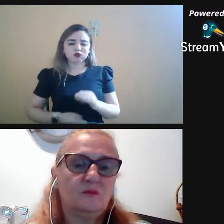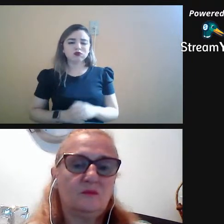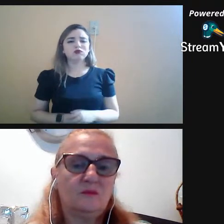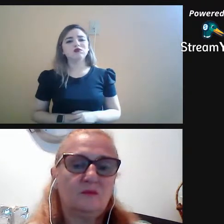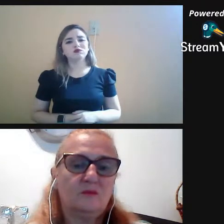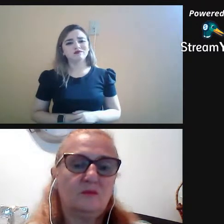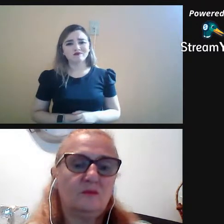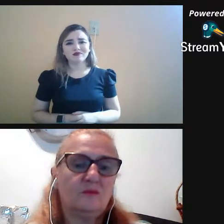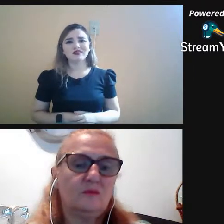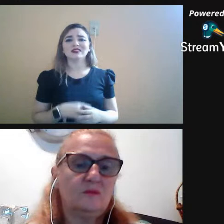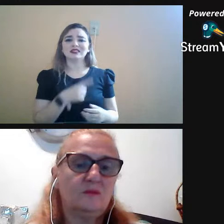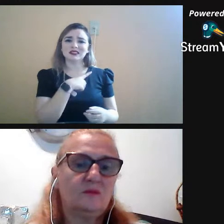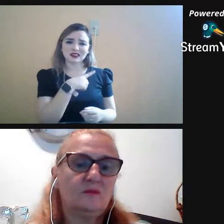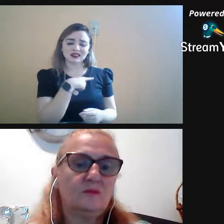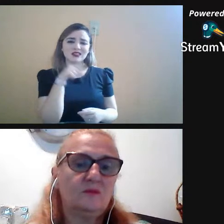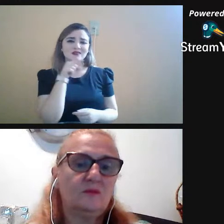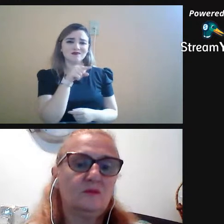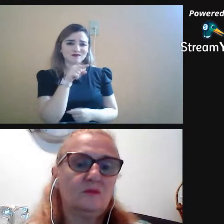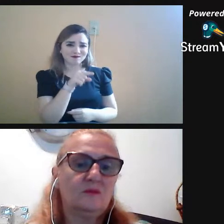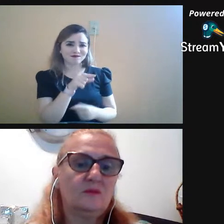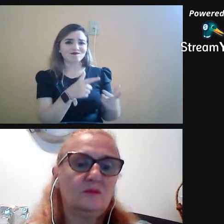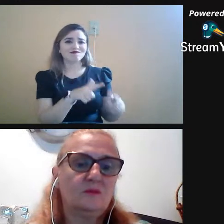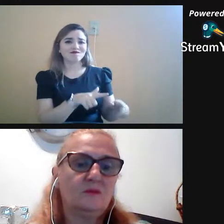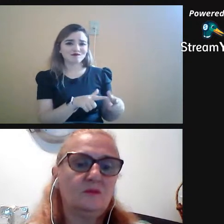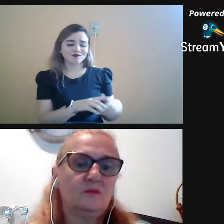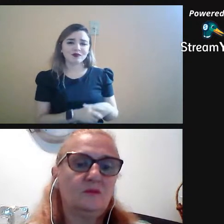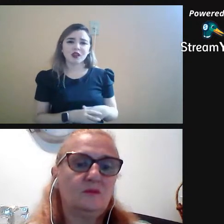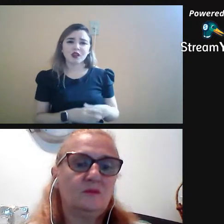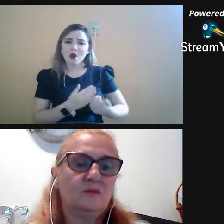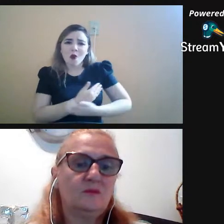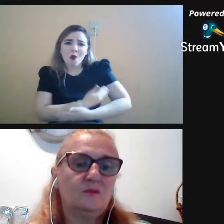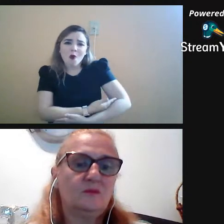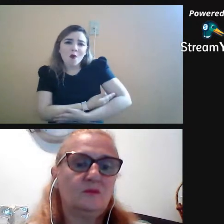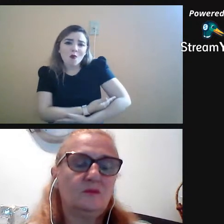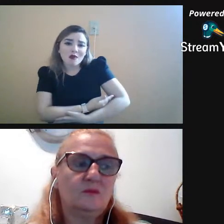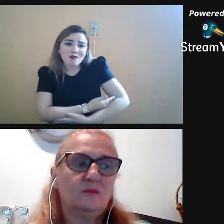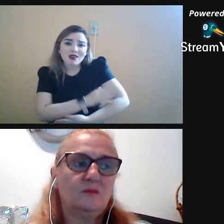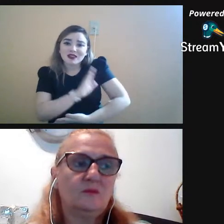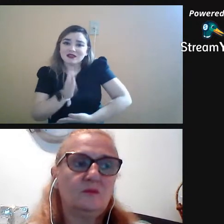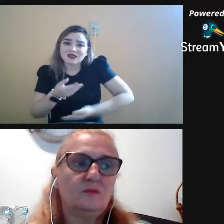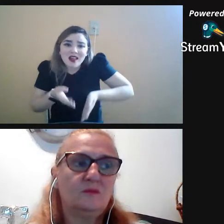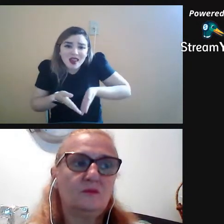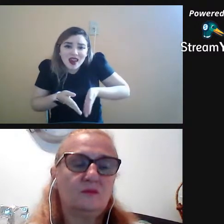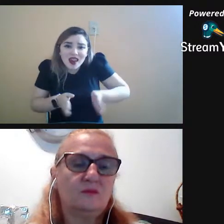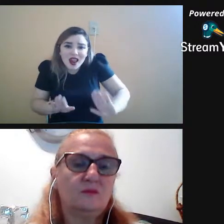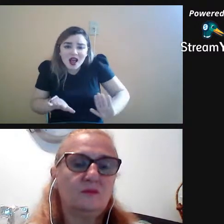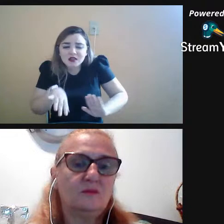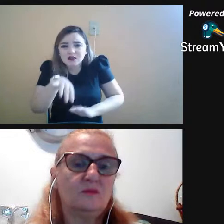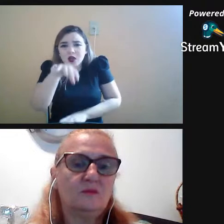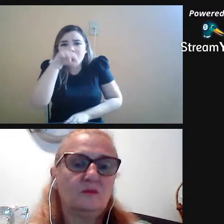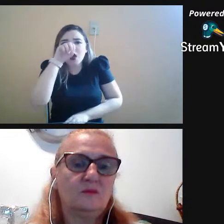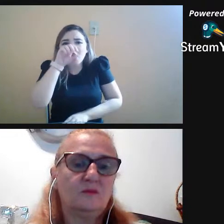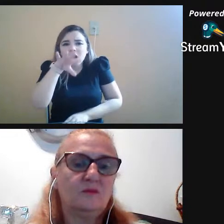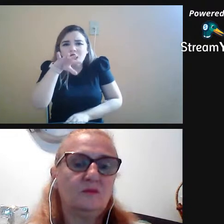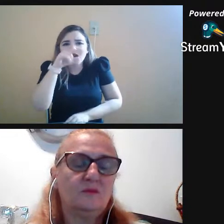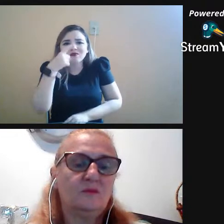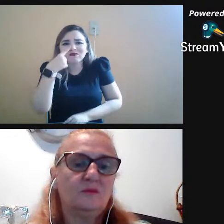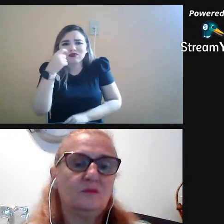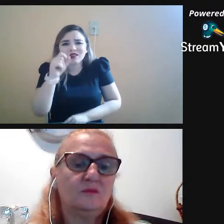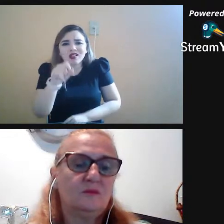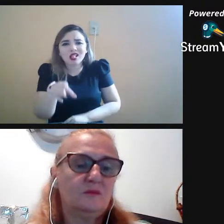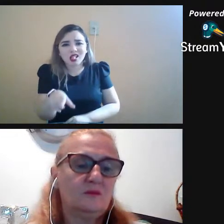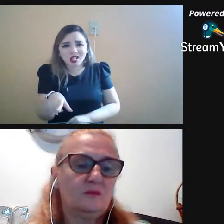ali naquele local. Os bebês que já nascem respirando o ar